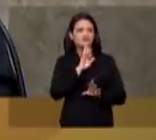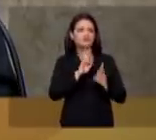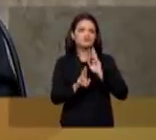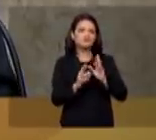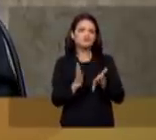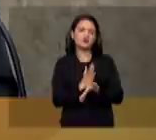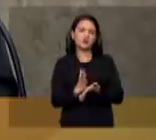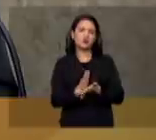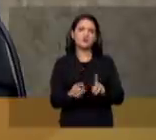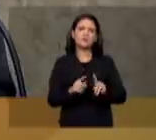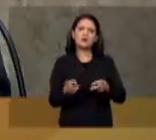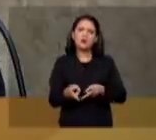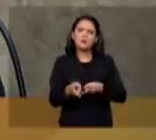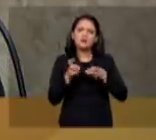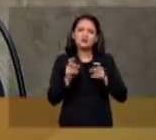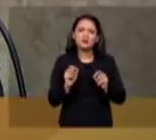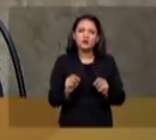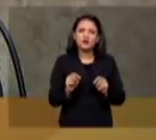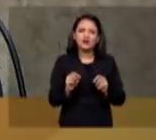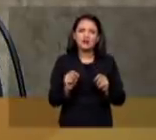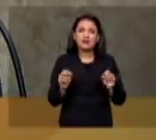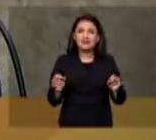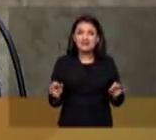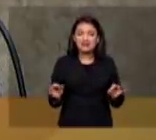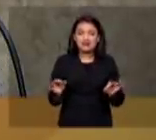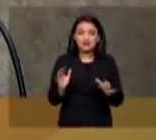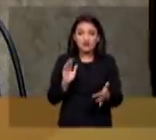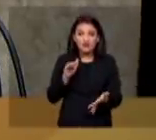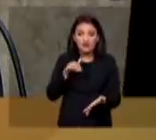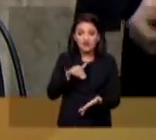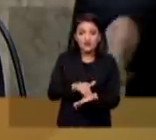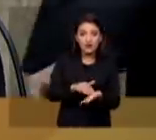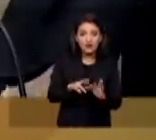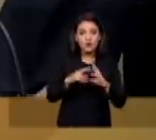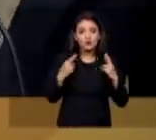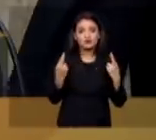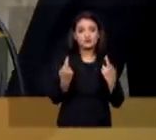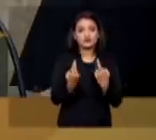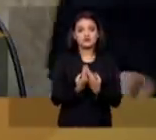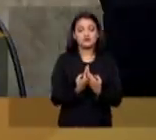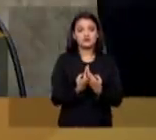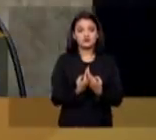que, no final da sessão passada, houve uma